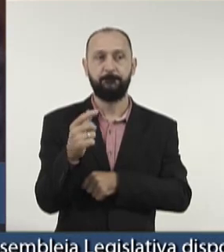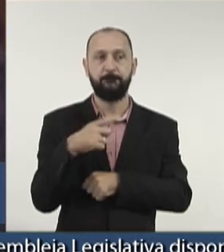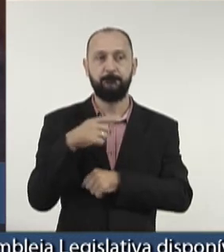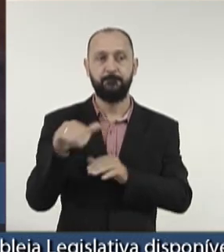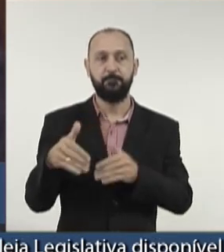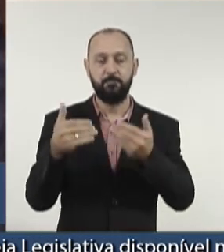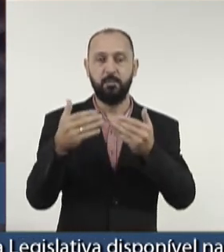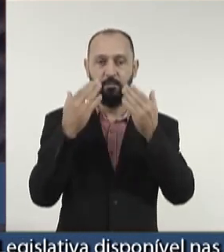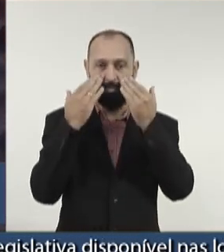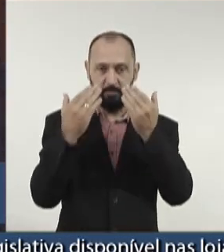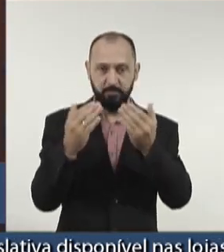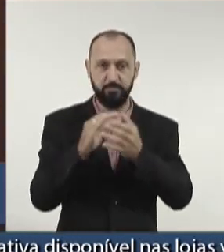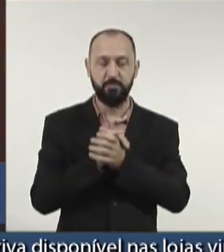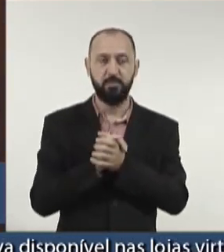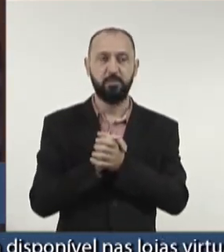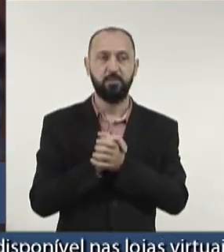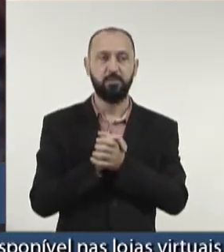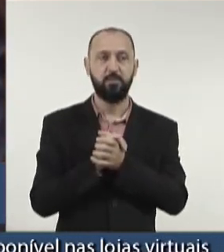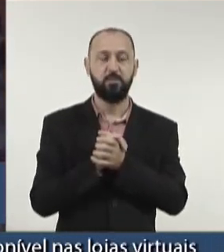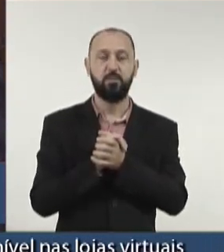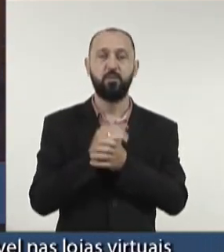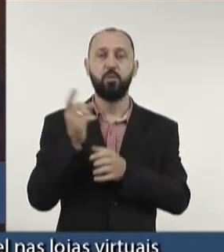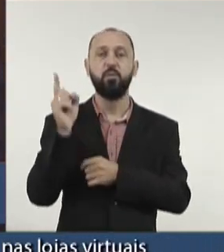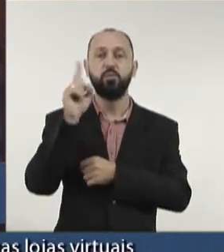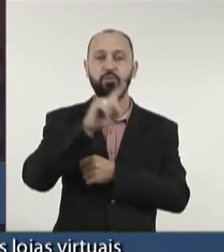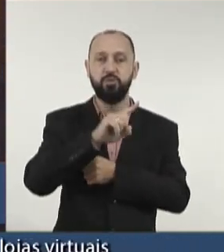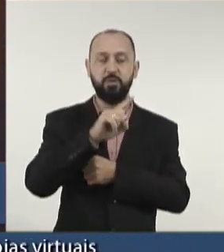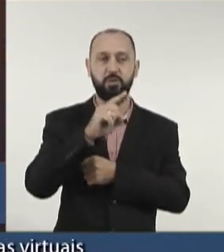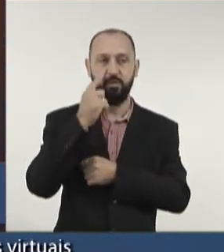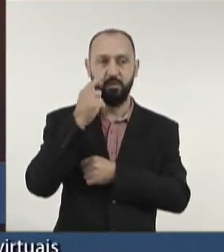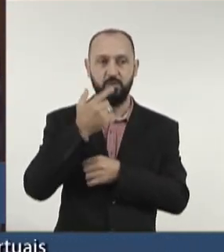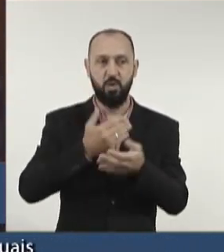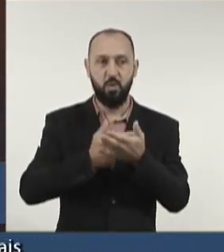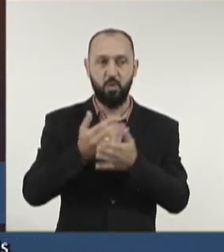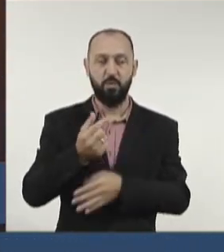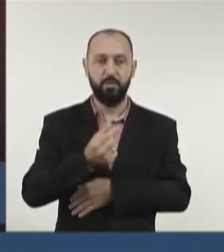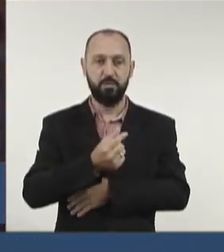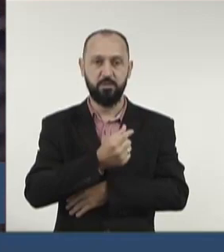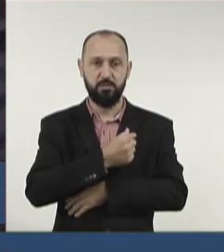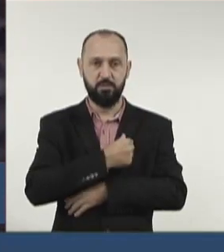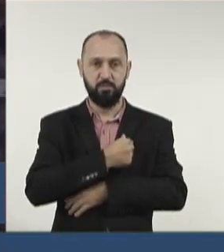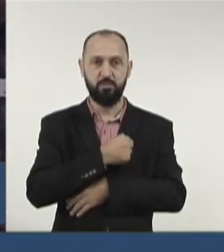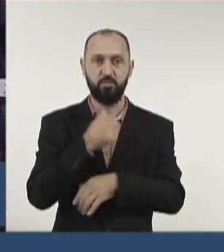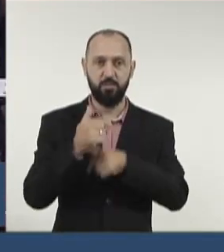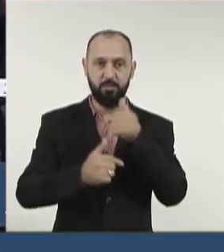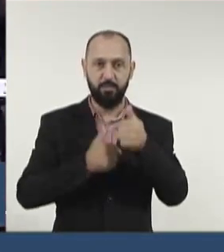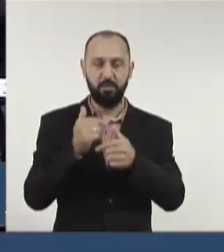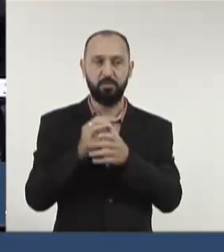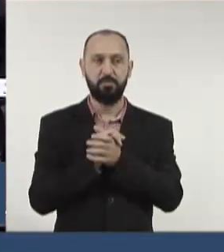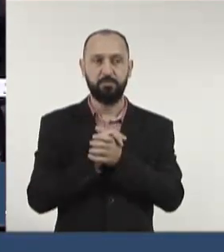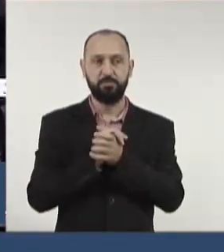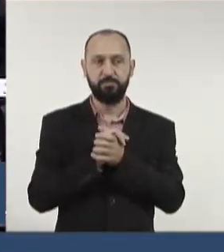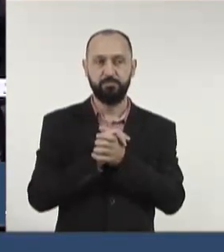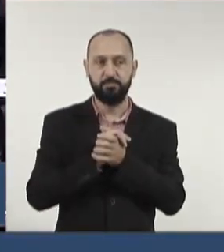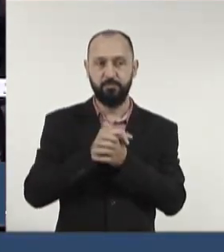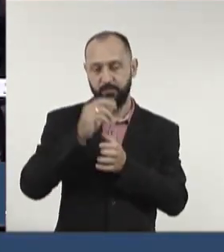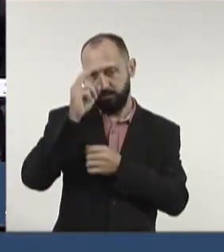reservadamente, vou expor publicamente. O dia que Vossa Excelência assumiu o mandato, eu